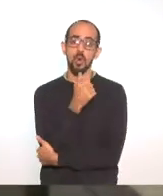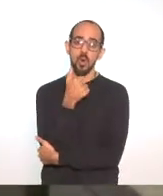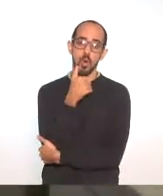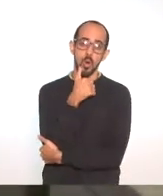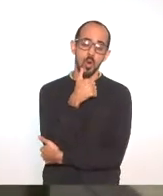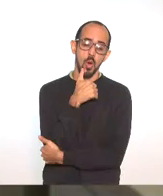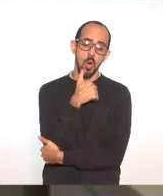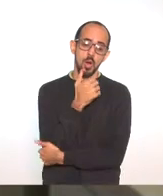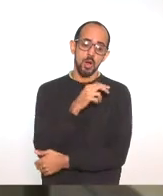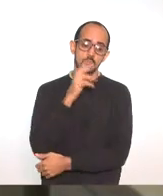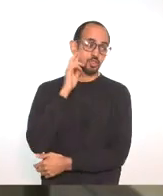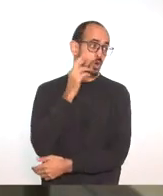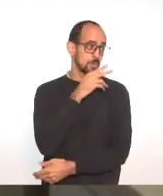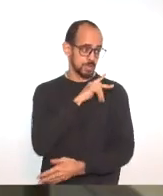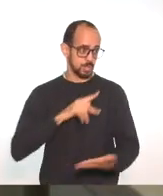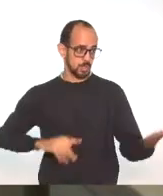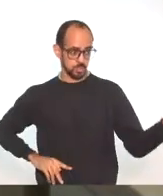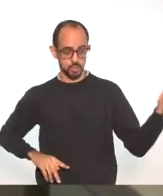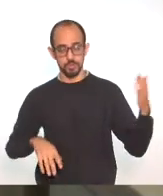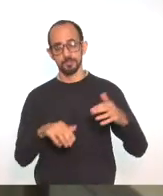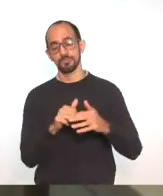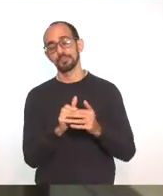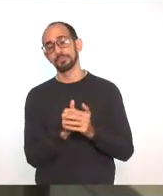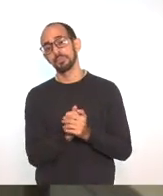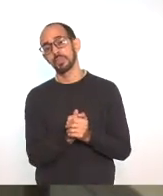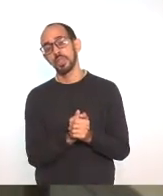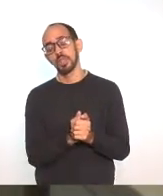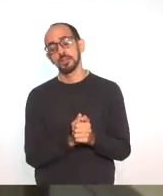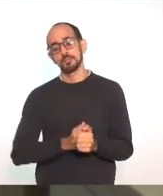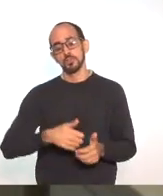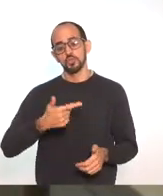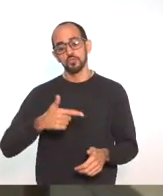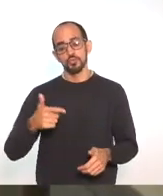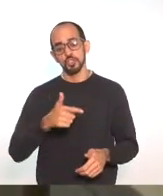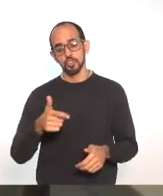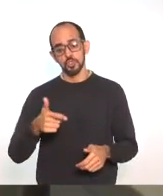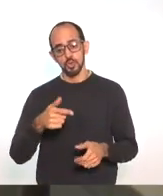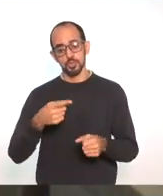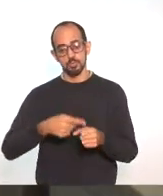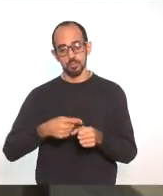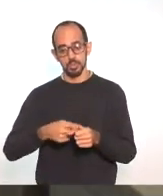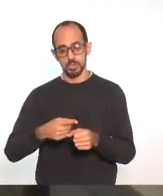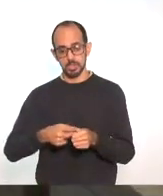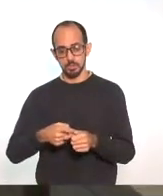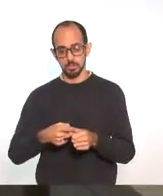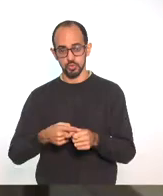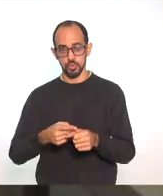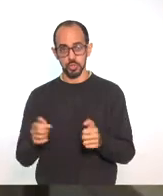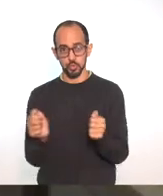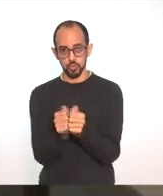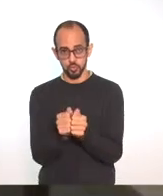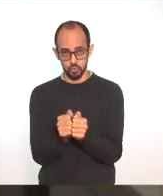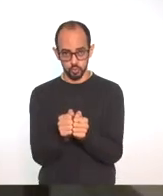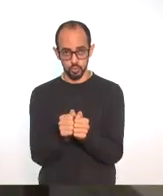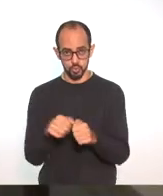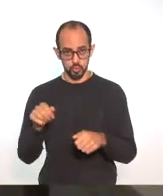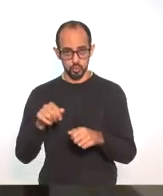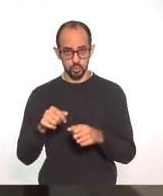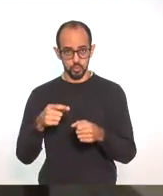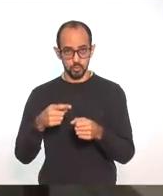sua própria história é e O Silêncio dos municípios que estão contidos na região